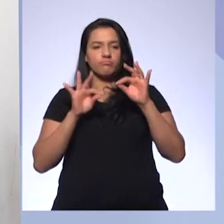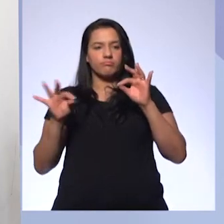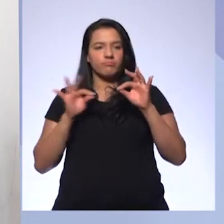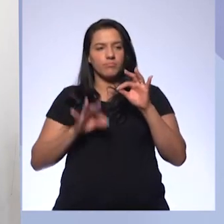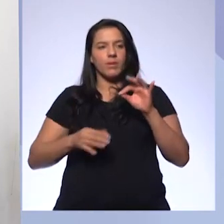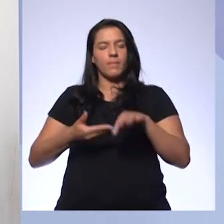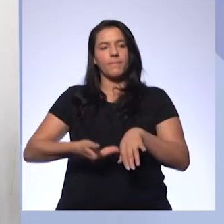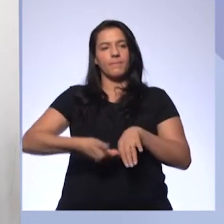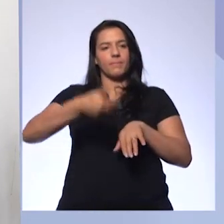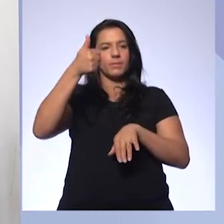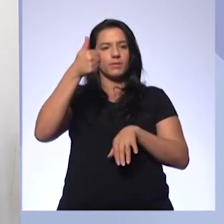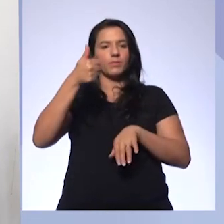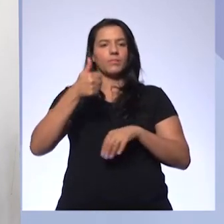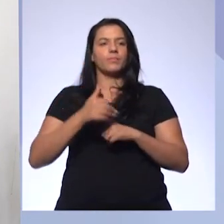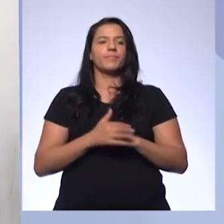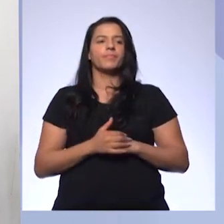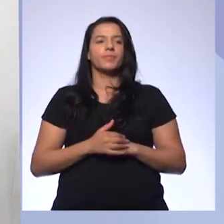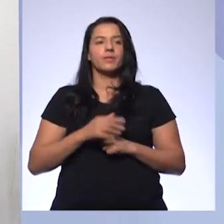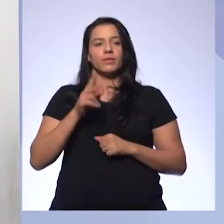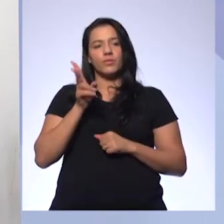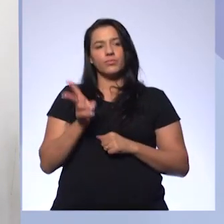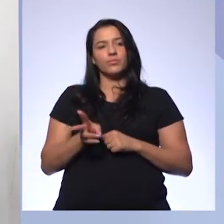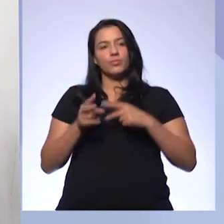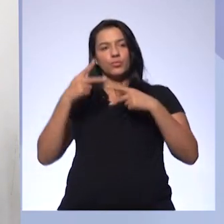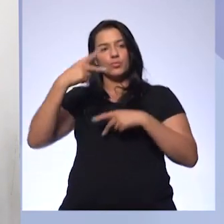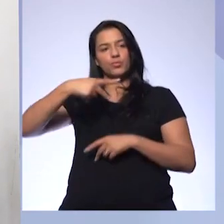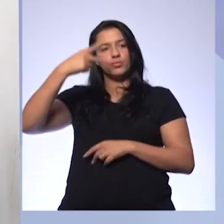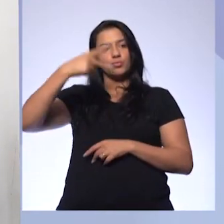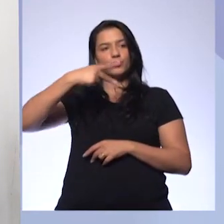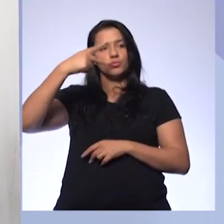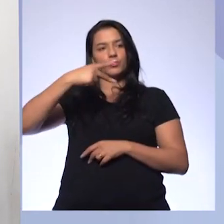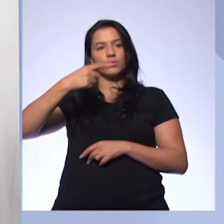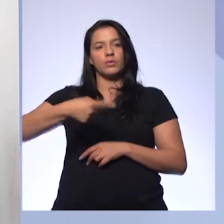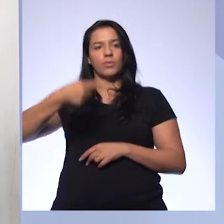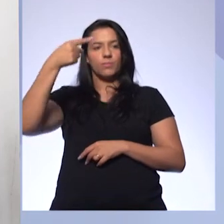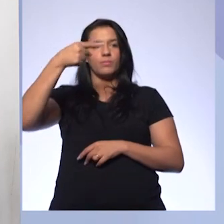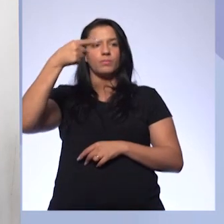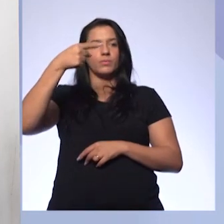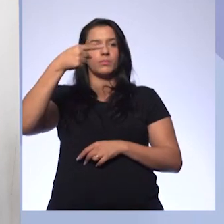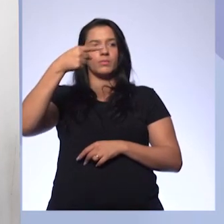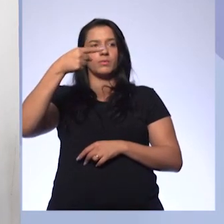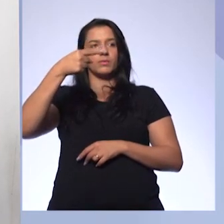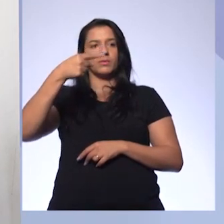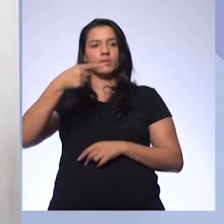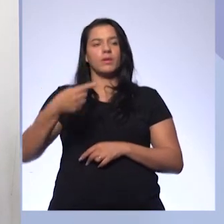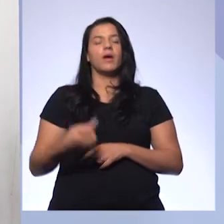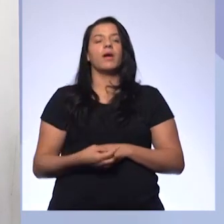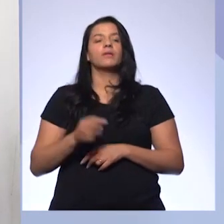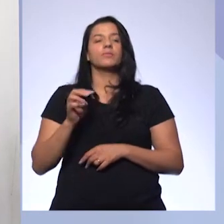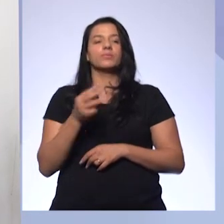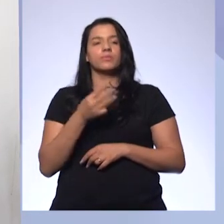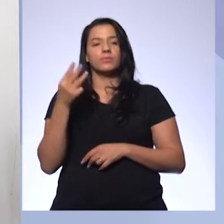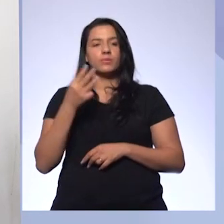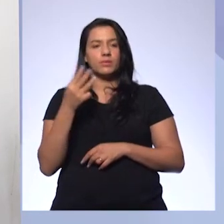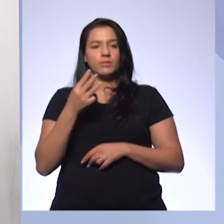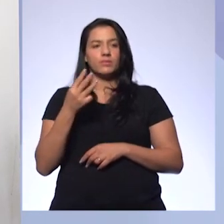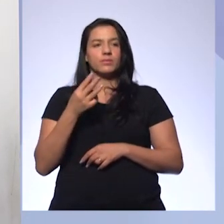octanagem. Então, entre estes dois aqui, o melhor é este. E aí, o terceiro composto,